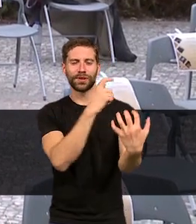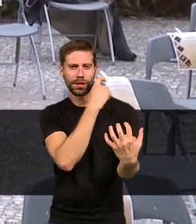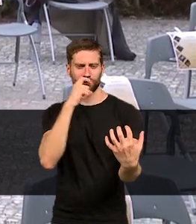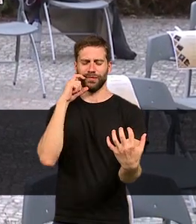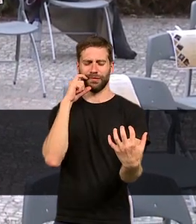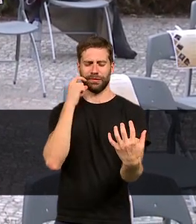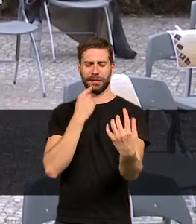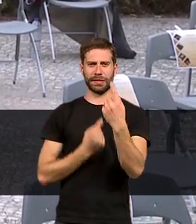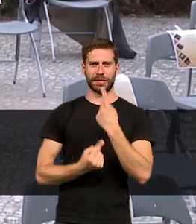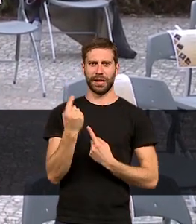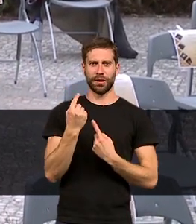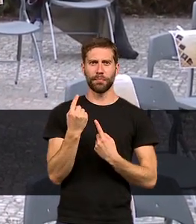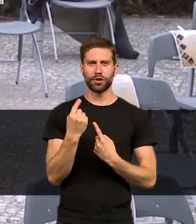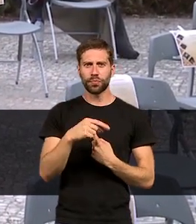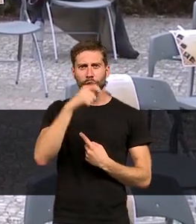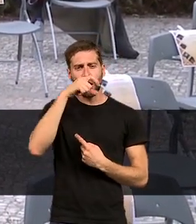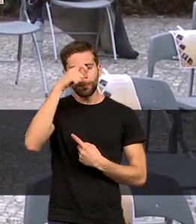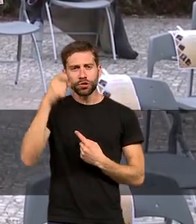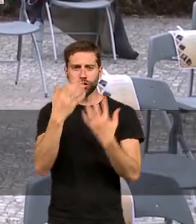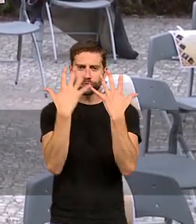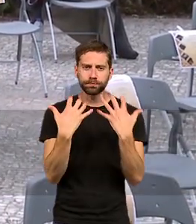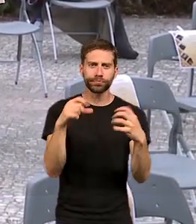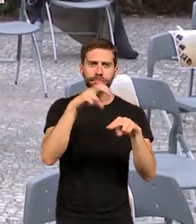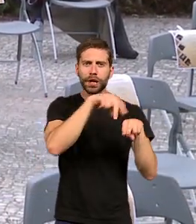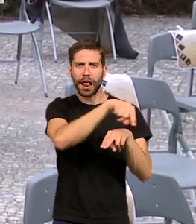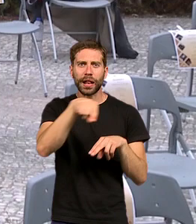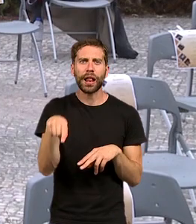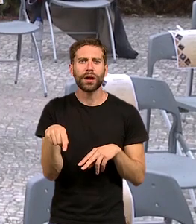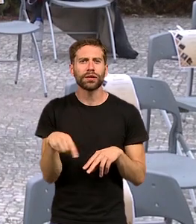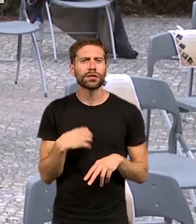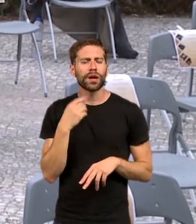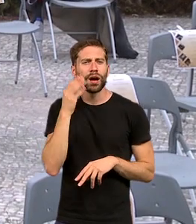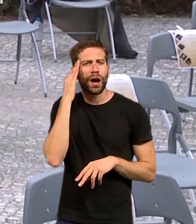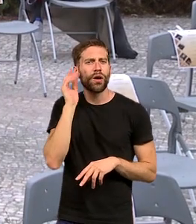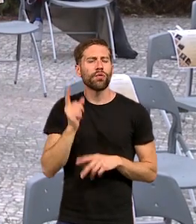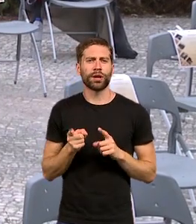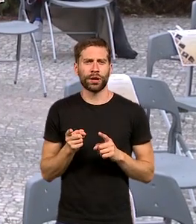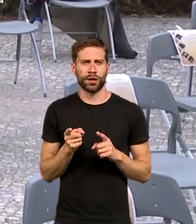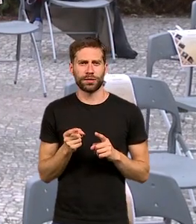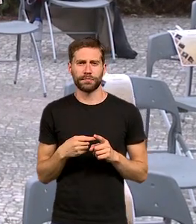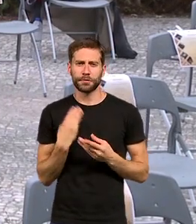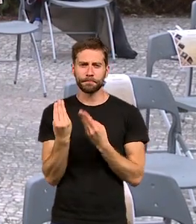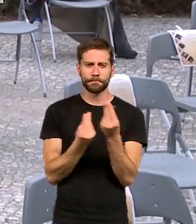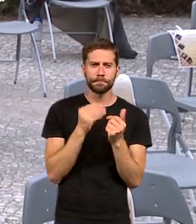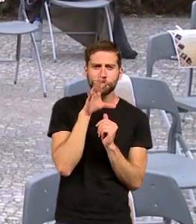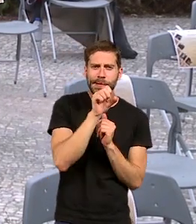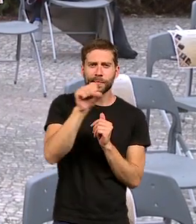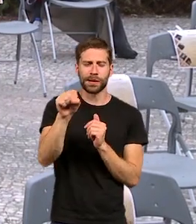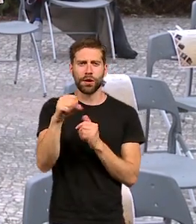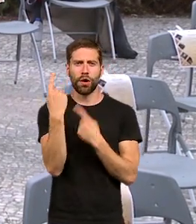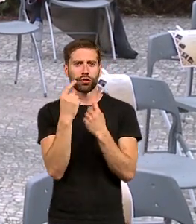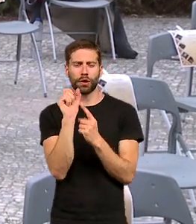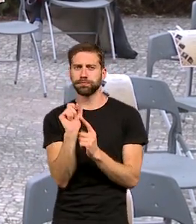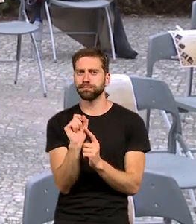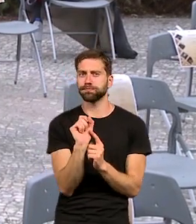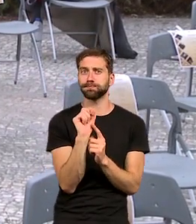Mas foi para o público que estava aqui, aquilo que eu senti foi que muitas das pessoas estavam aqui pela primeira, a ouvir um